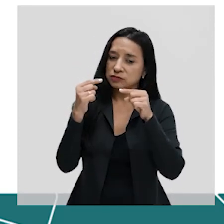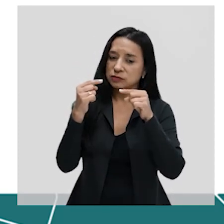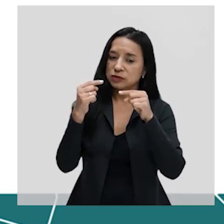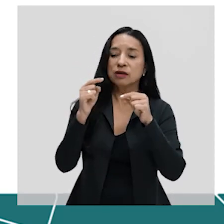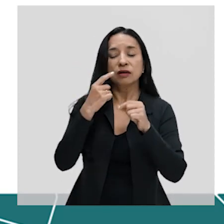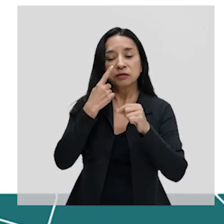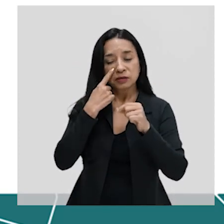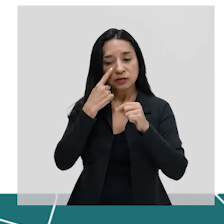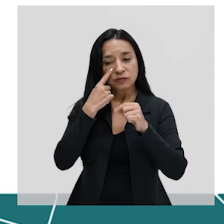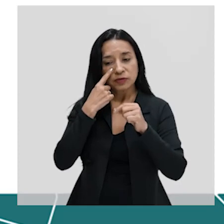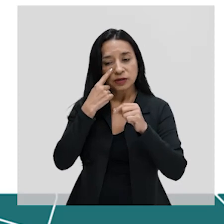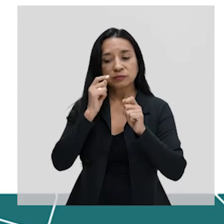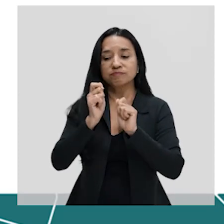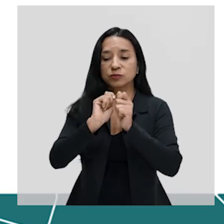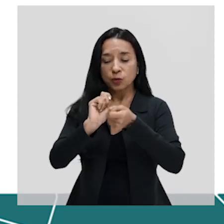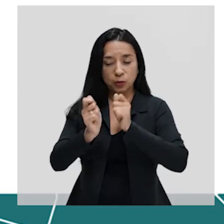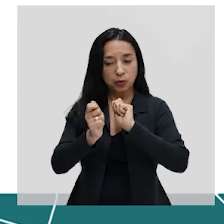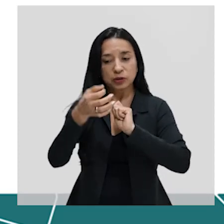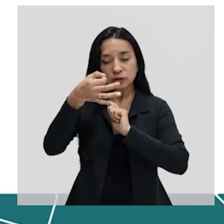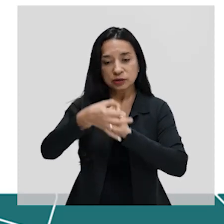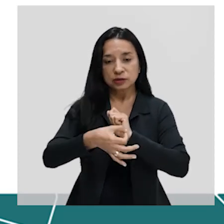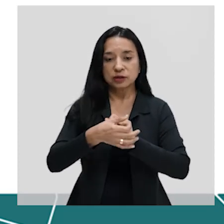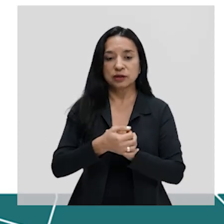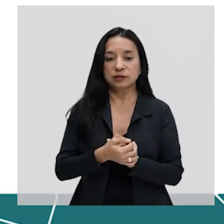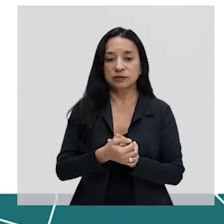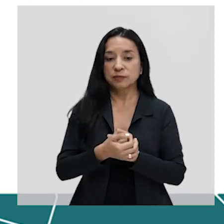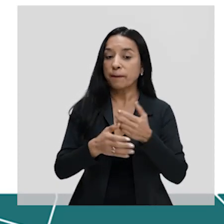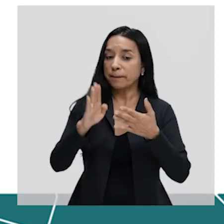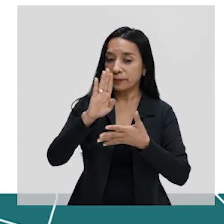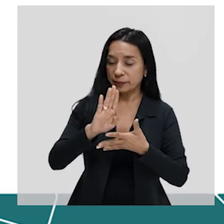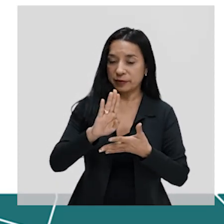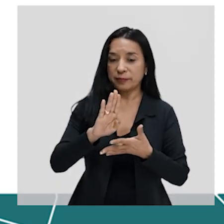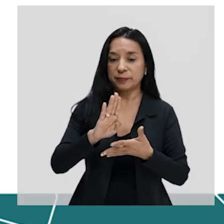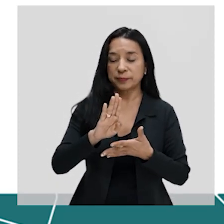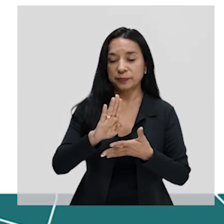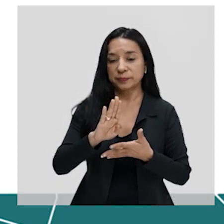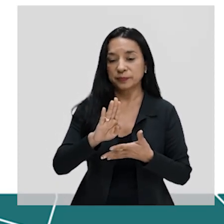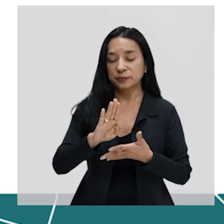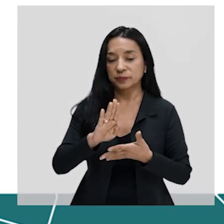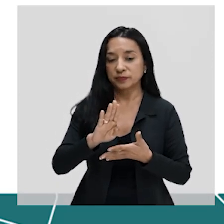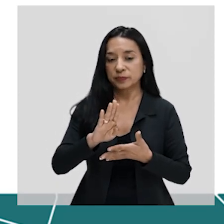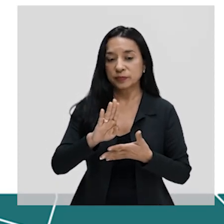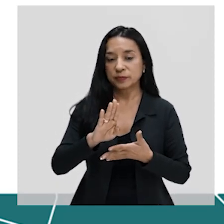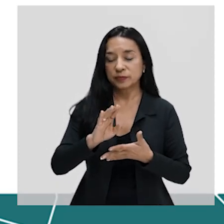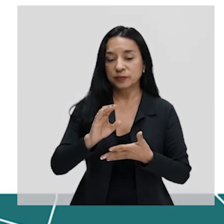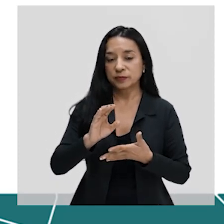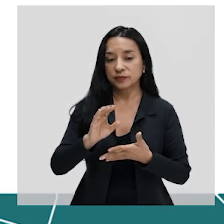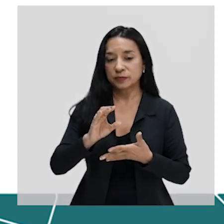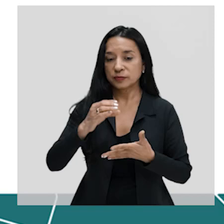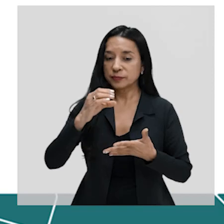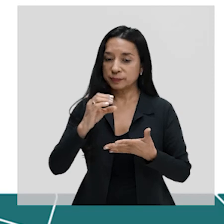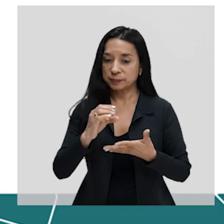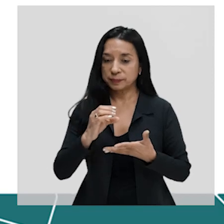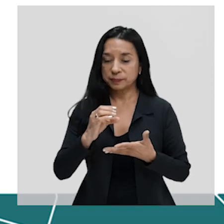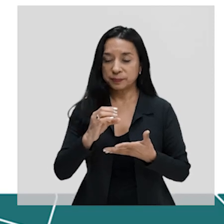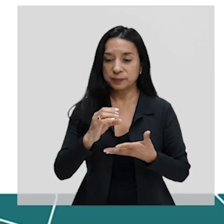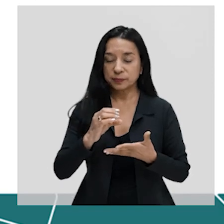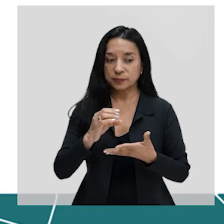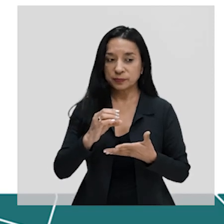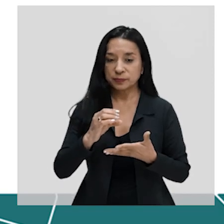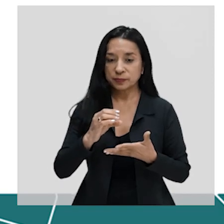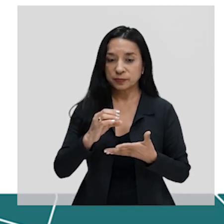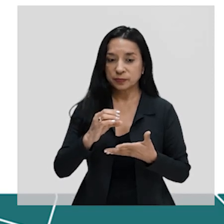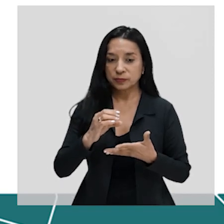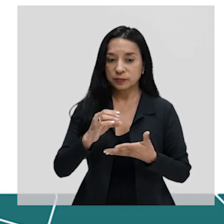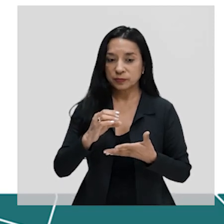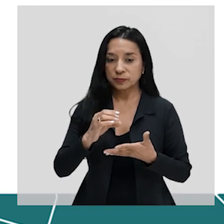está correta. Ficaremos felizes se vocês mantiverem a calma. É preciso fazer contas para